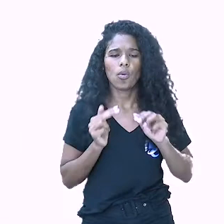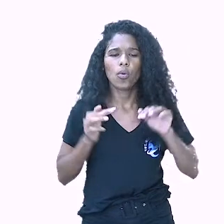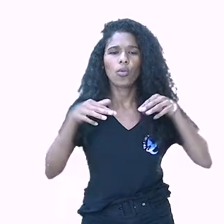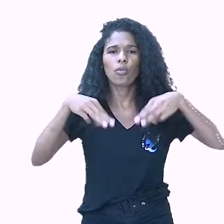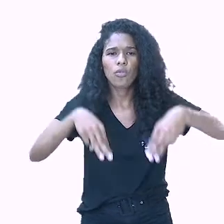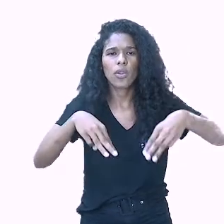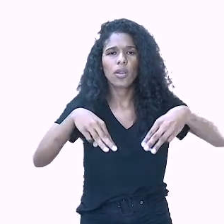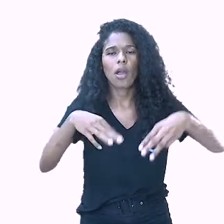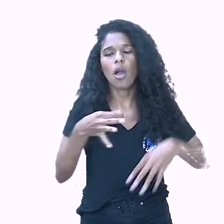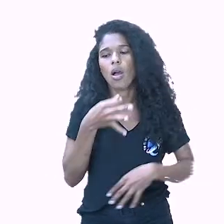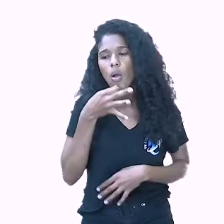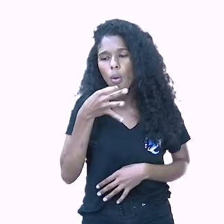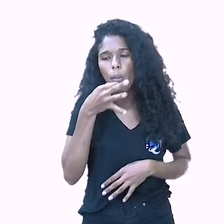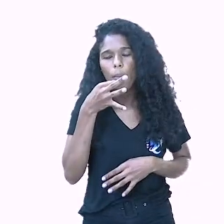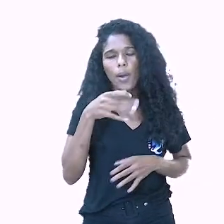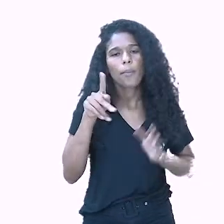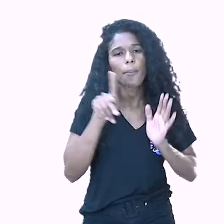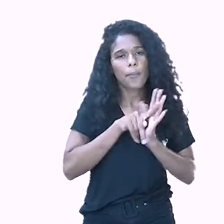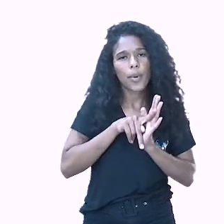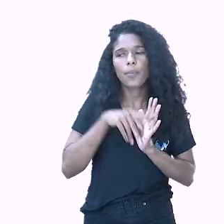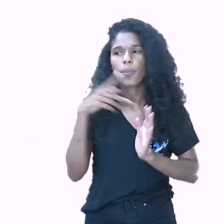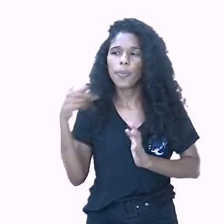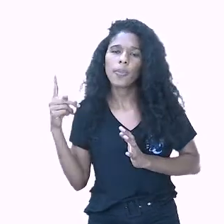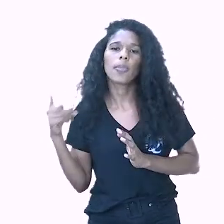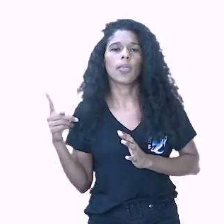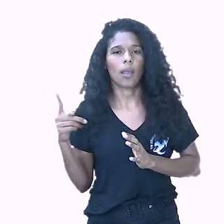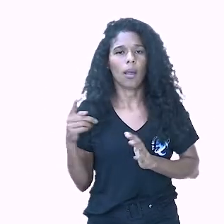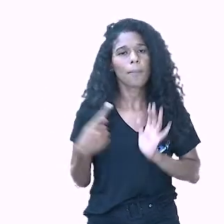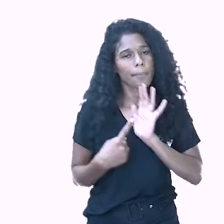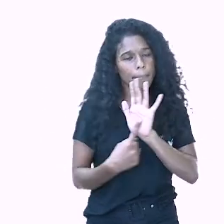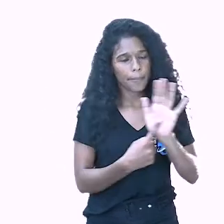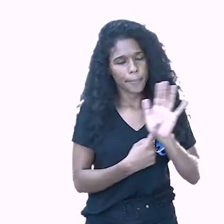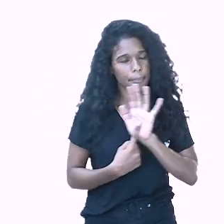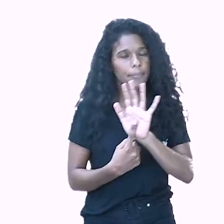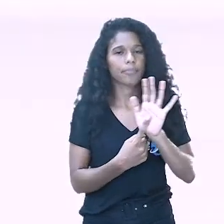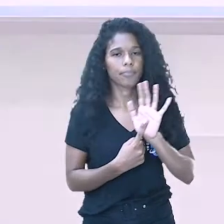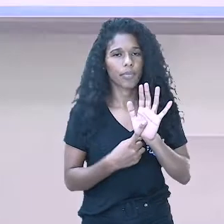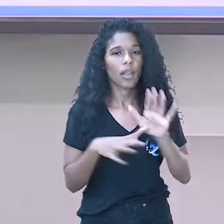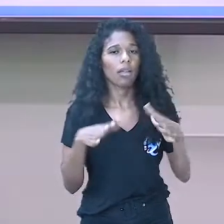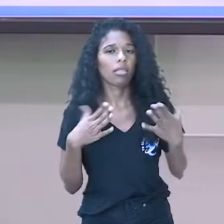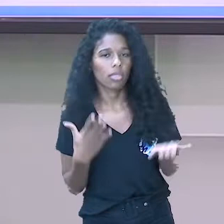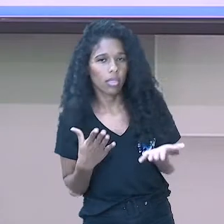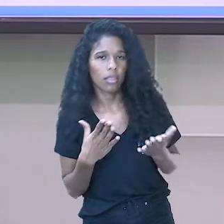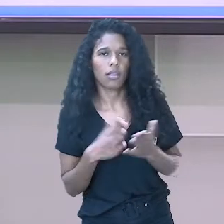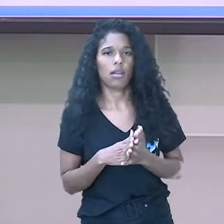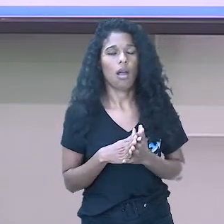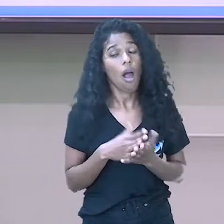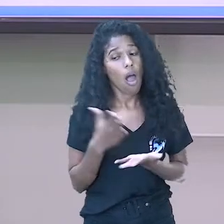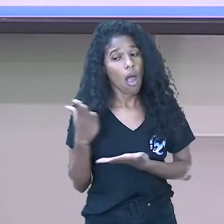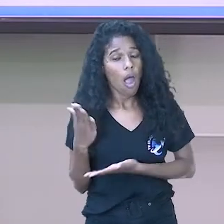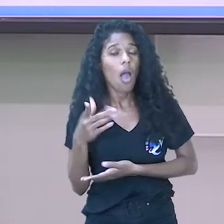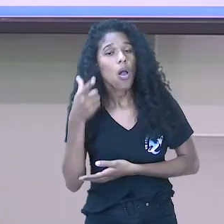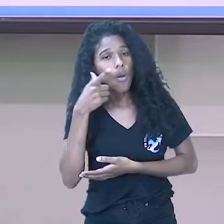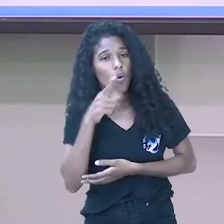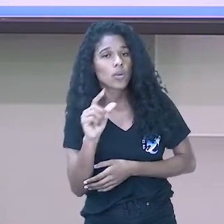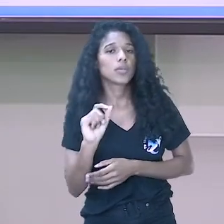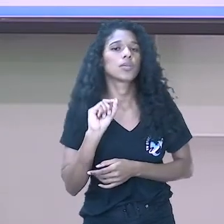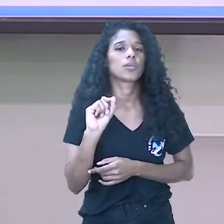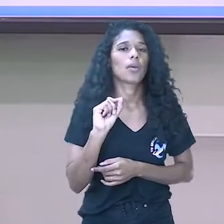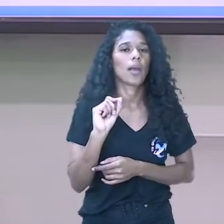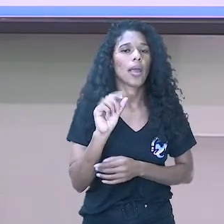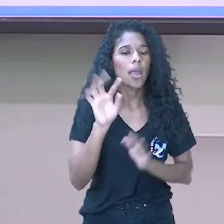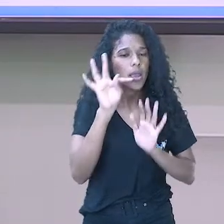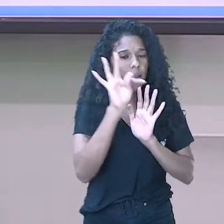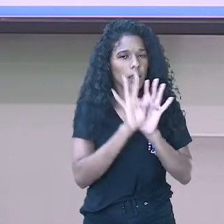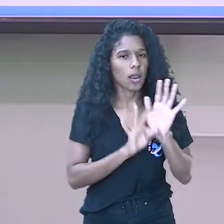opinião dela. Então ela conseguia estruturar muito bem esse gênero textual crônica dentro de um jornal televisivo, sem falar